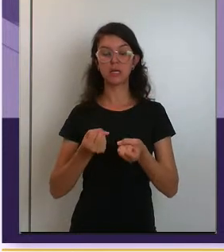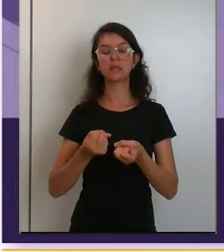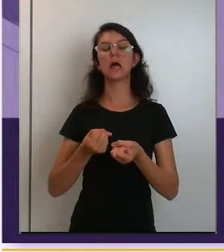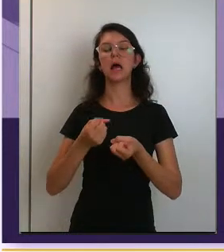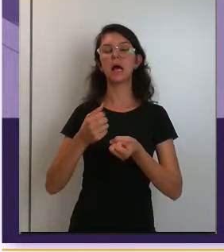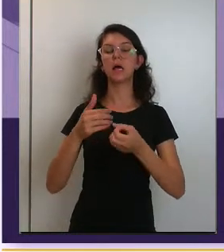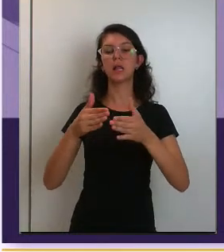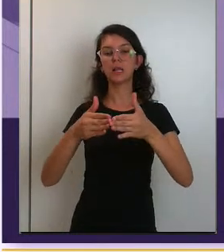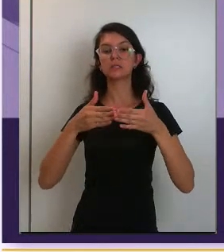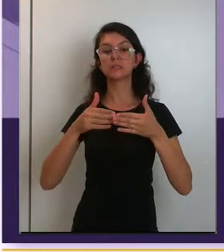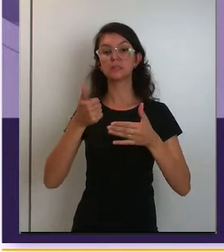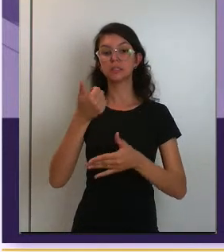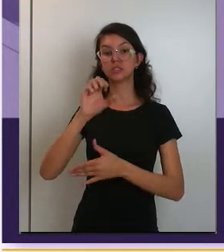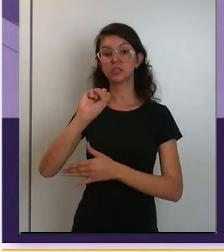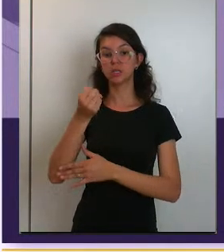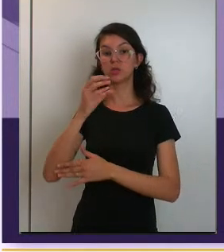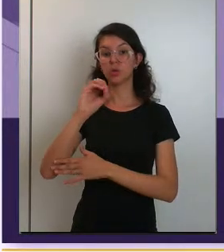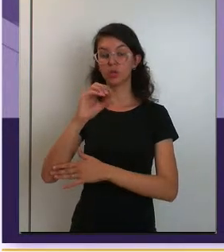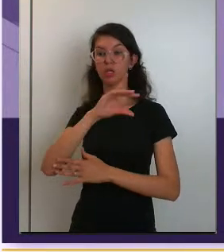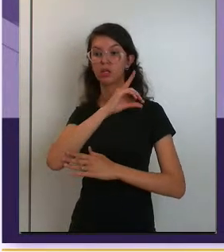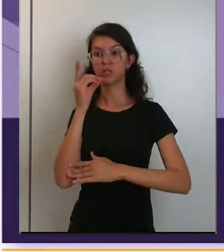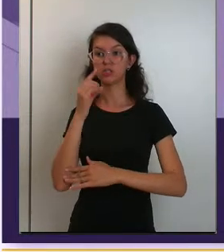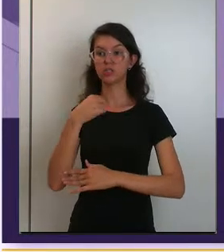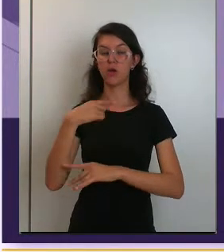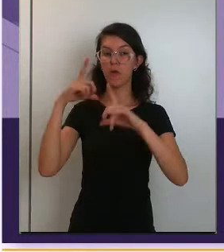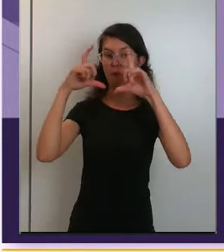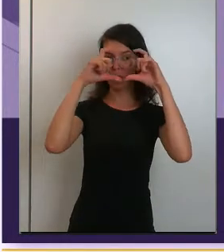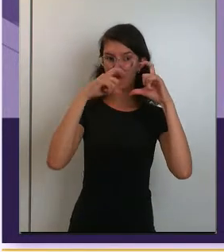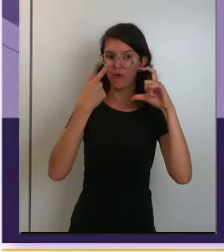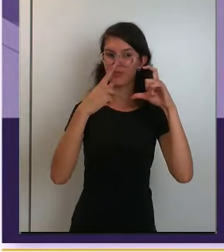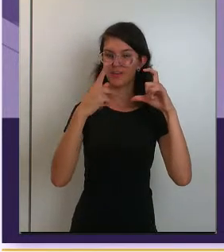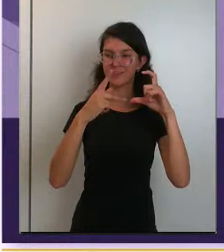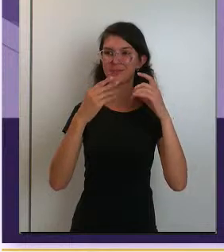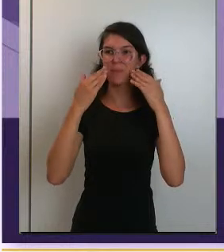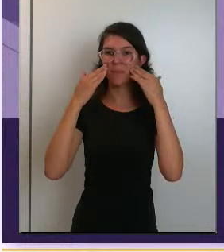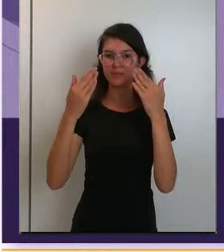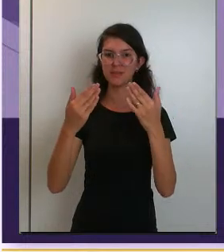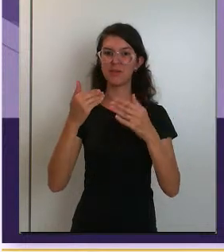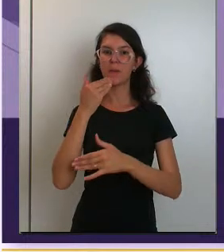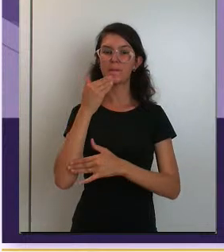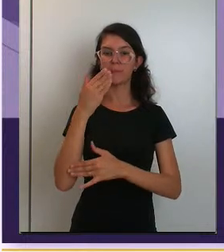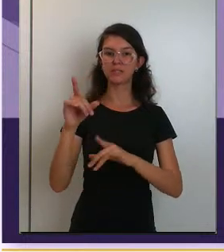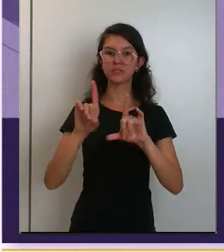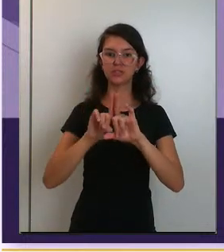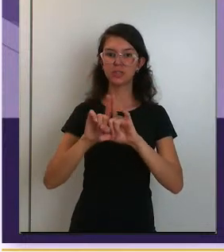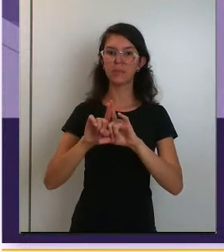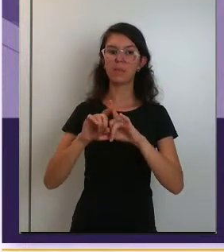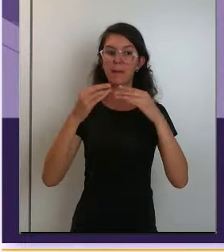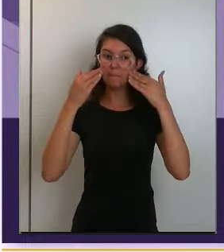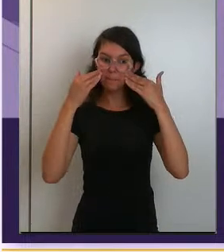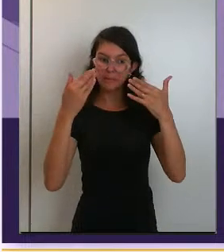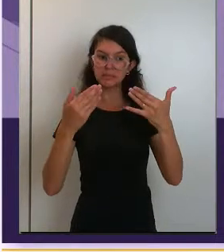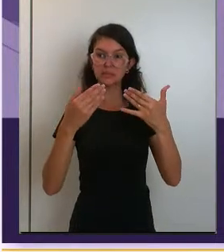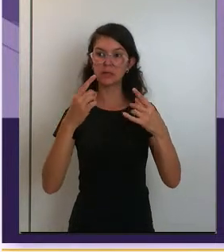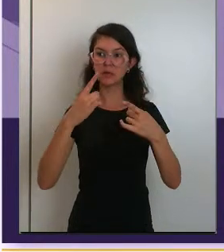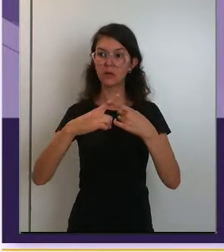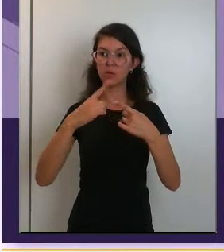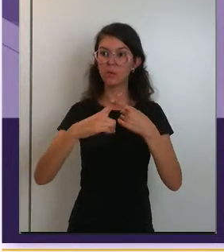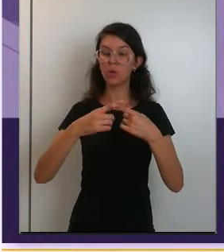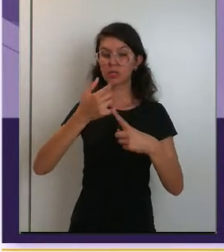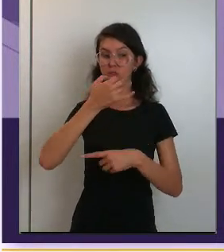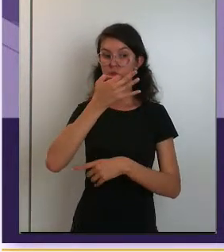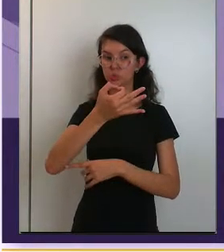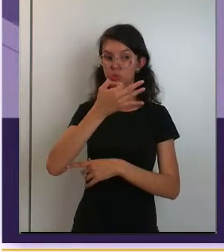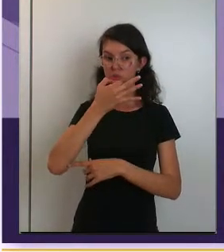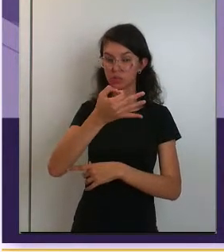eu tirei foto da apresentação sua, vou depois entrar em contato para pedir também a apresentação, porque aquelas sugestões que ainda